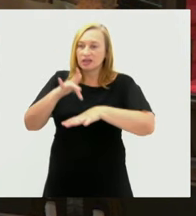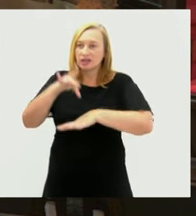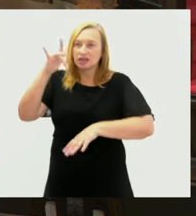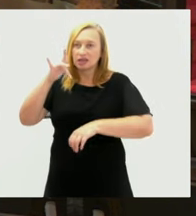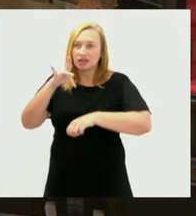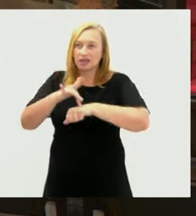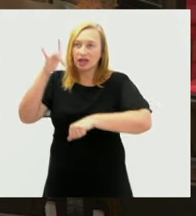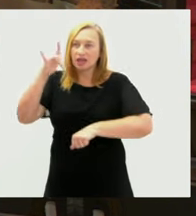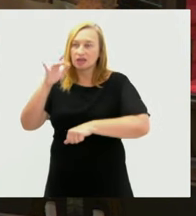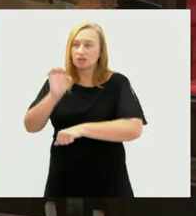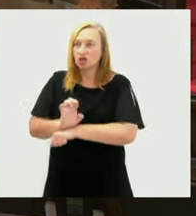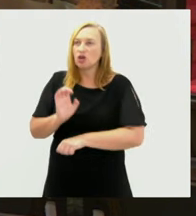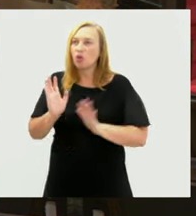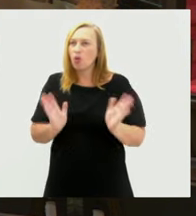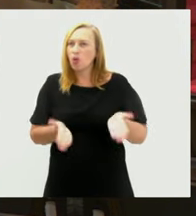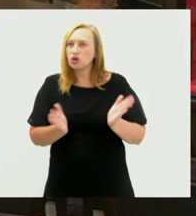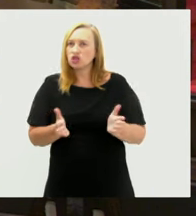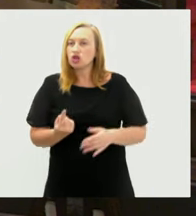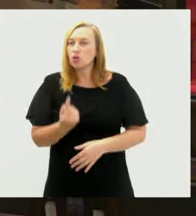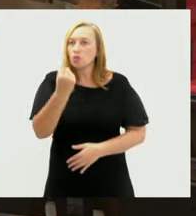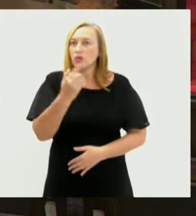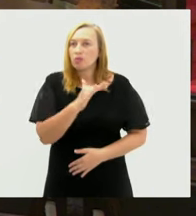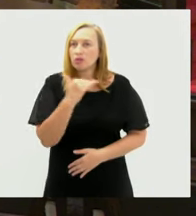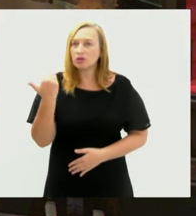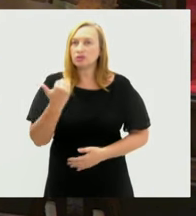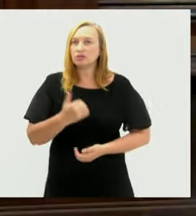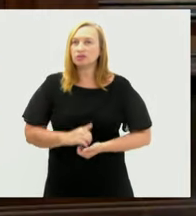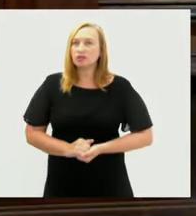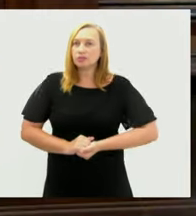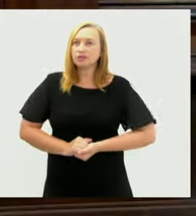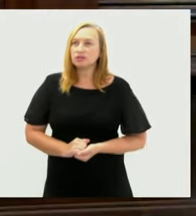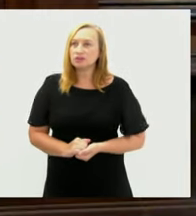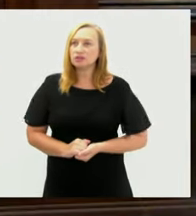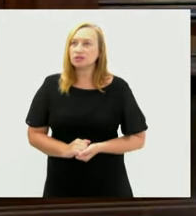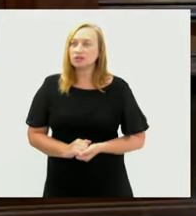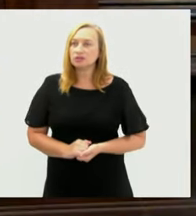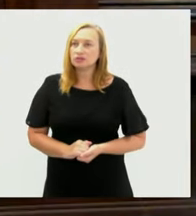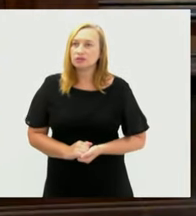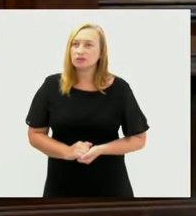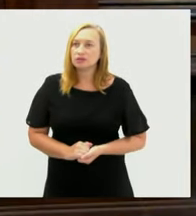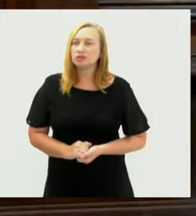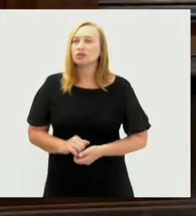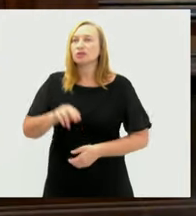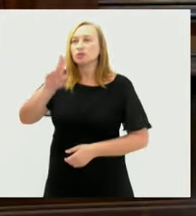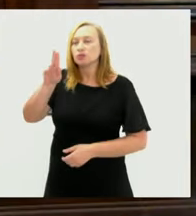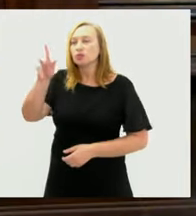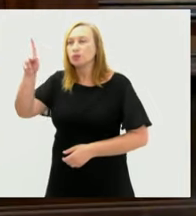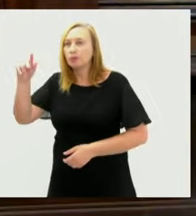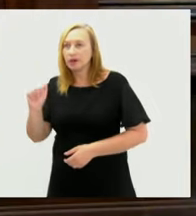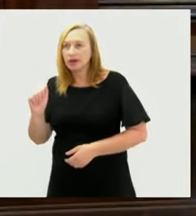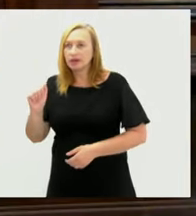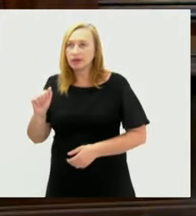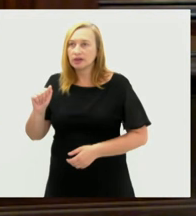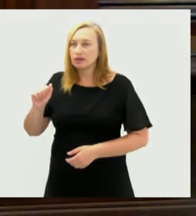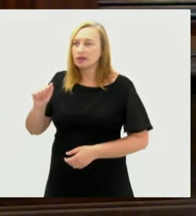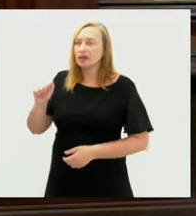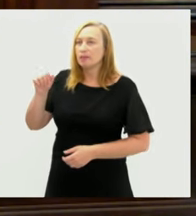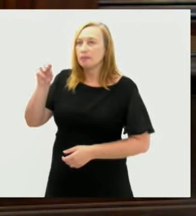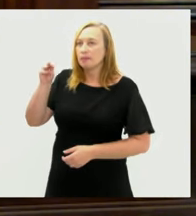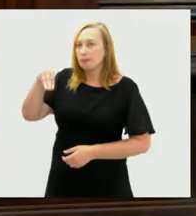exatamente hoje, uma morte de uma pessoa com dengue na UPA da Maré. É a primeira